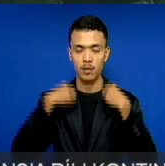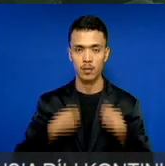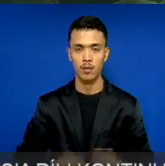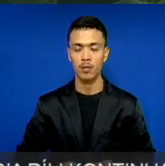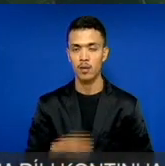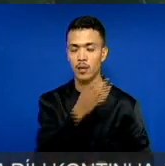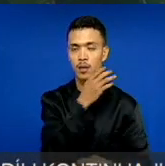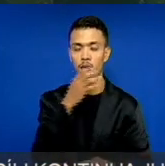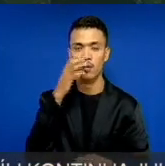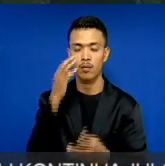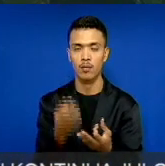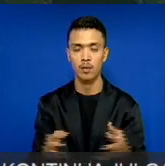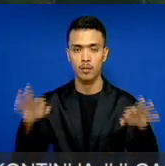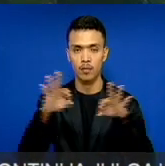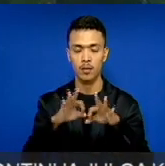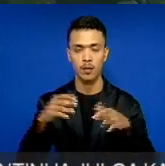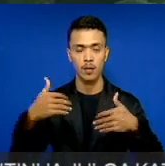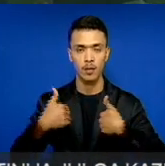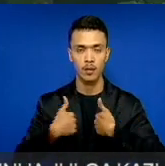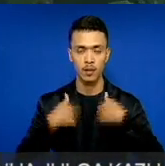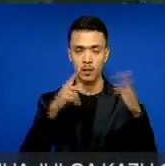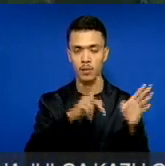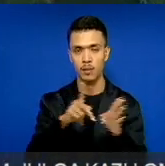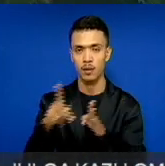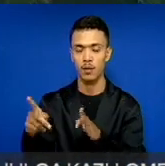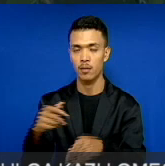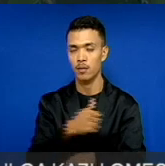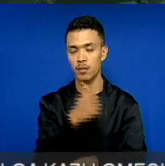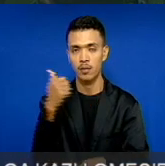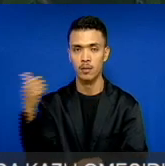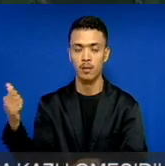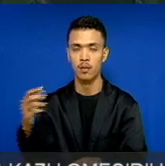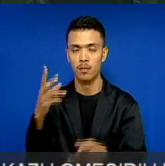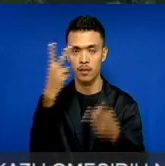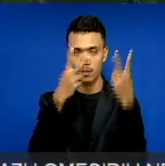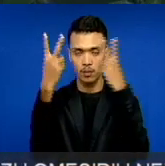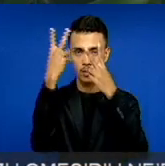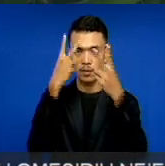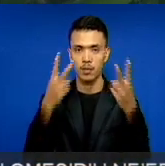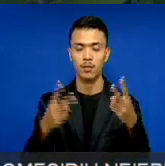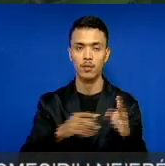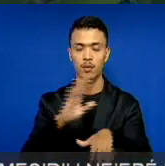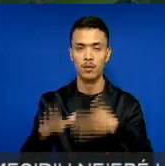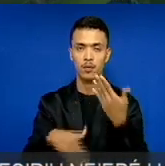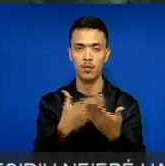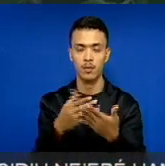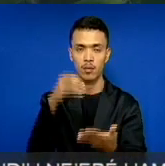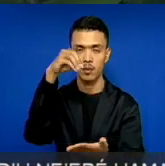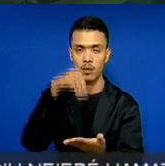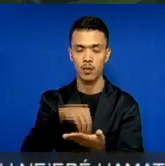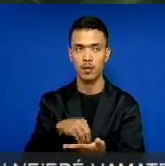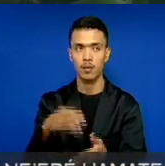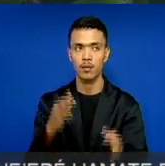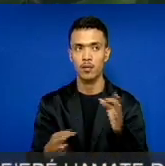sai prioridade. Nós agora itatam plano for prioridade selo kira, maka setor turismo. Buat sini hoto itu tahu hoto yang nebak. Mas alain